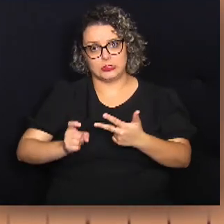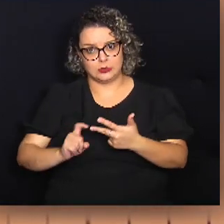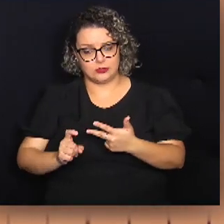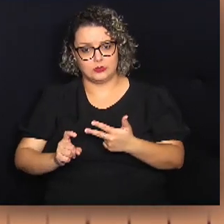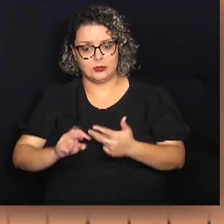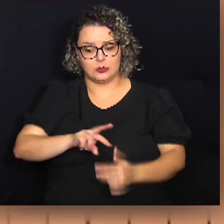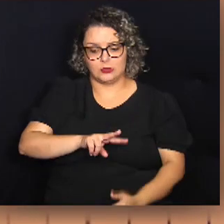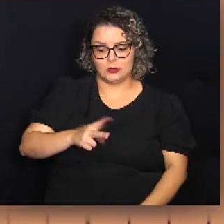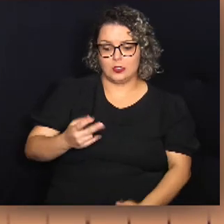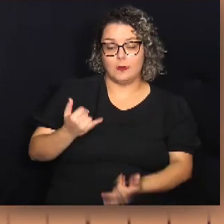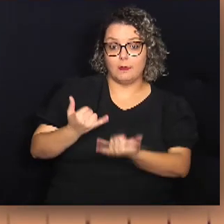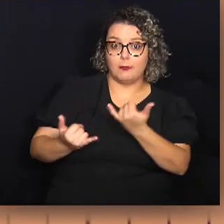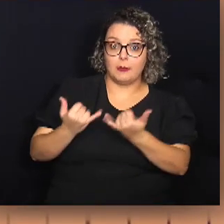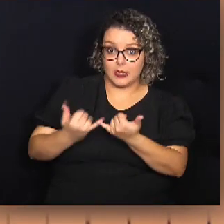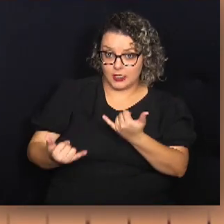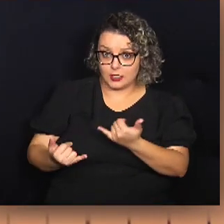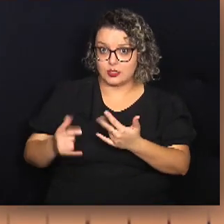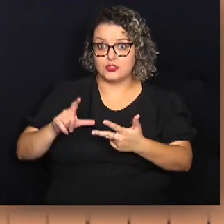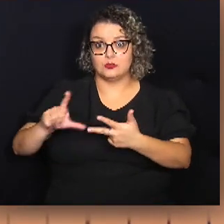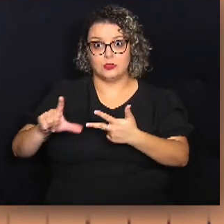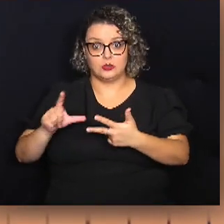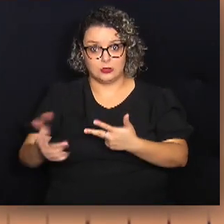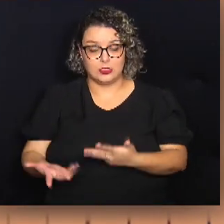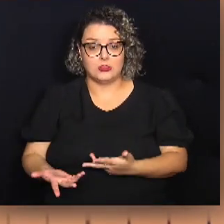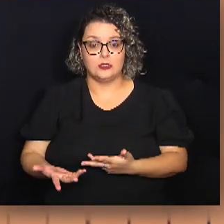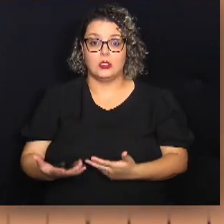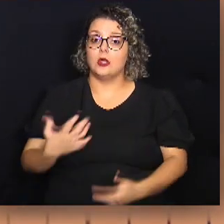transferir parte disso para o legislativo. Então, é uma